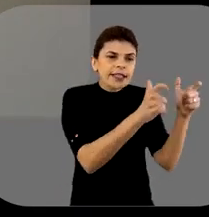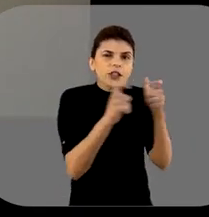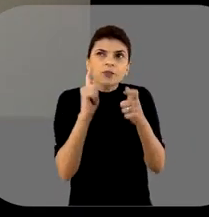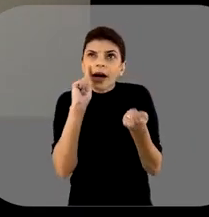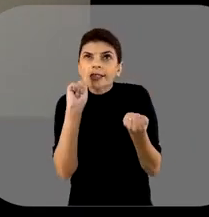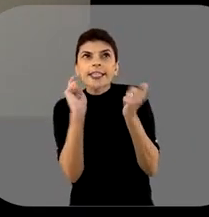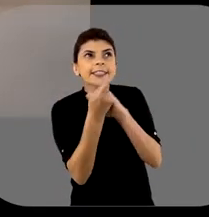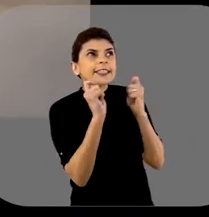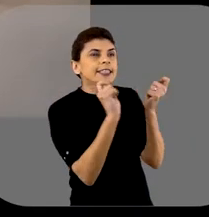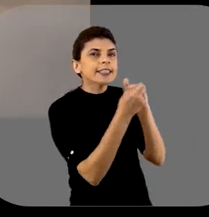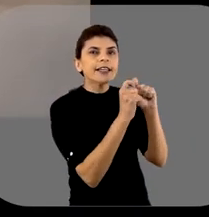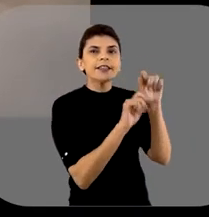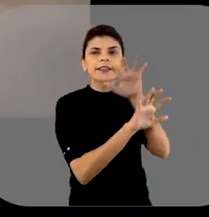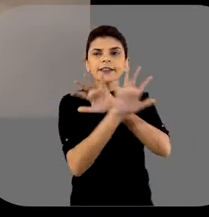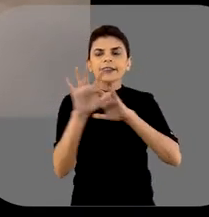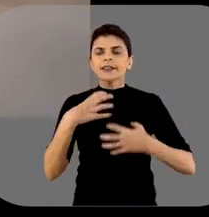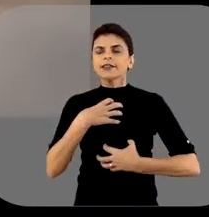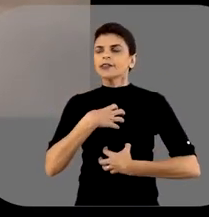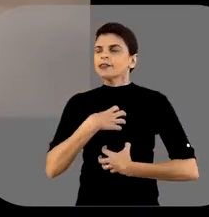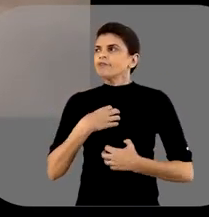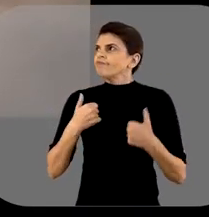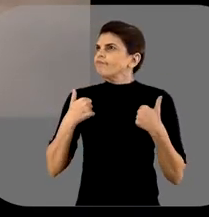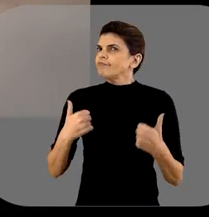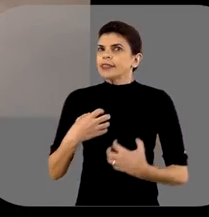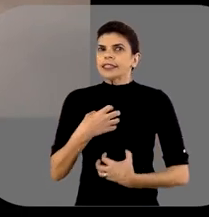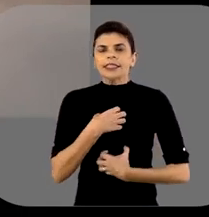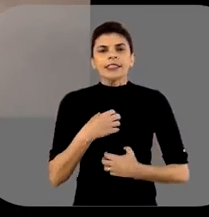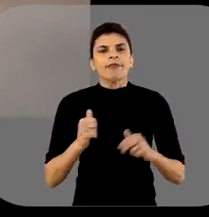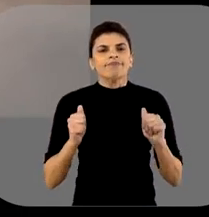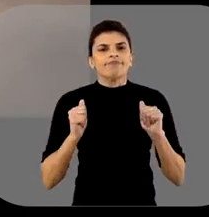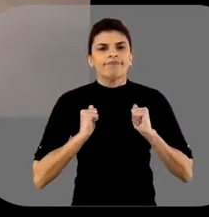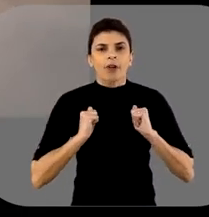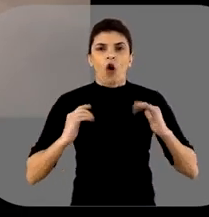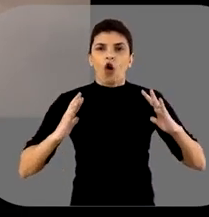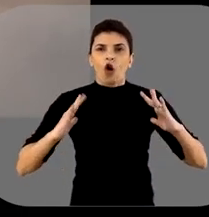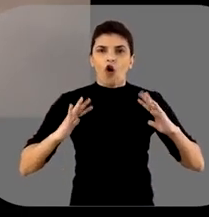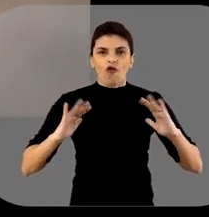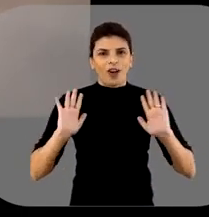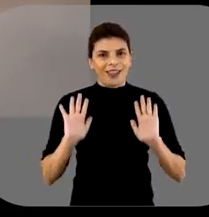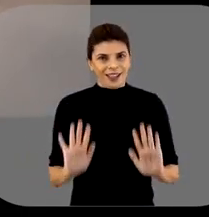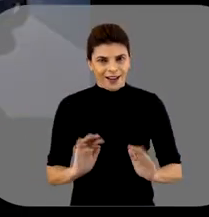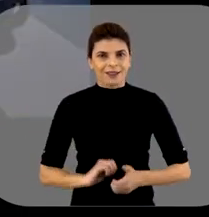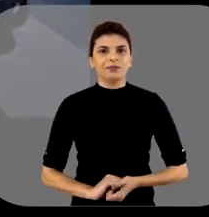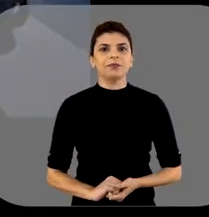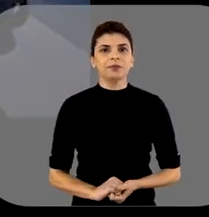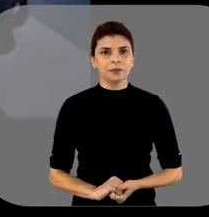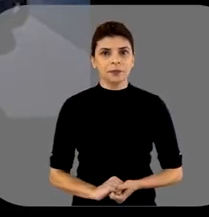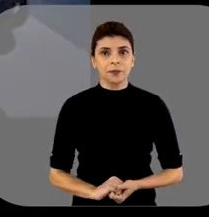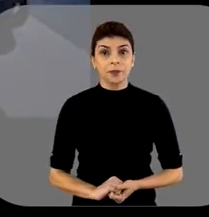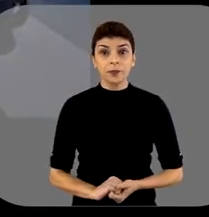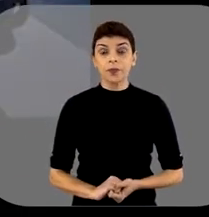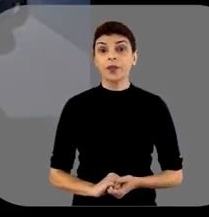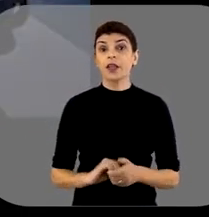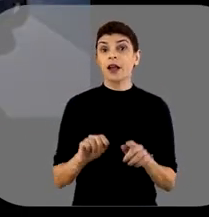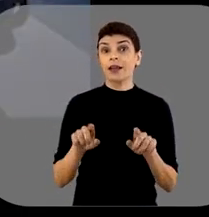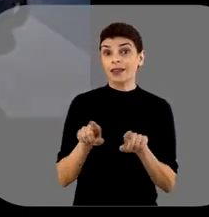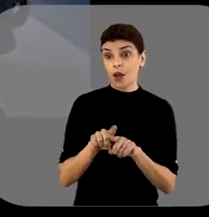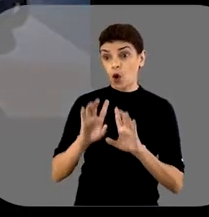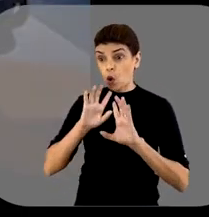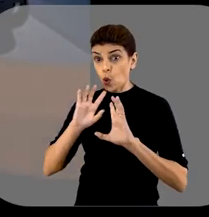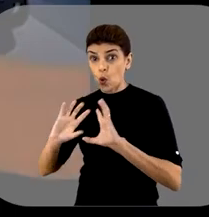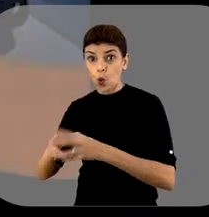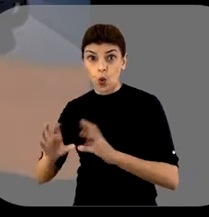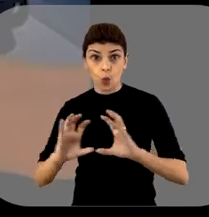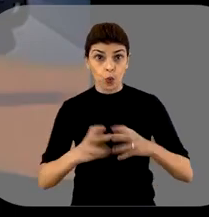espaço aqui para que eles se sintam minimamente confortáveis na realidade deles. Né? Quando se faz a retirada e vem